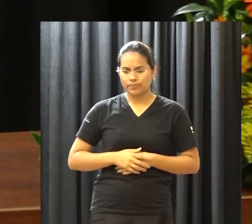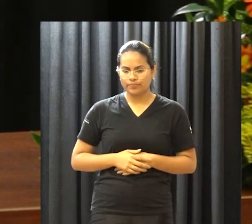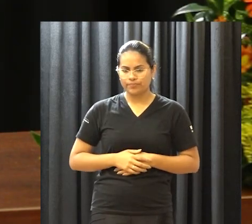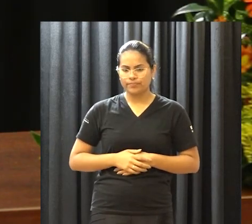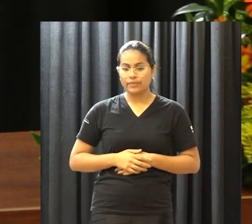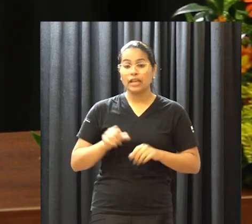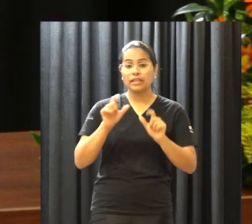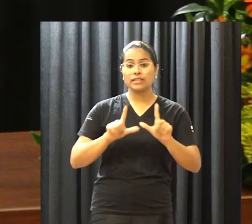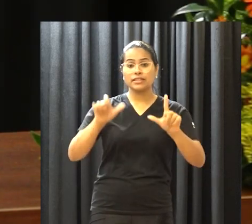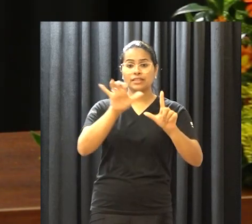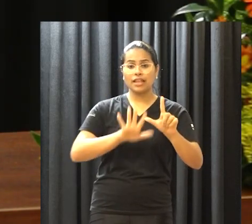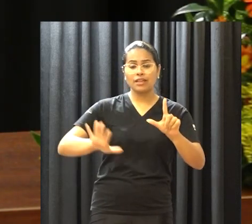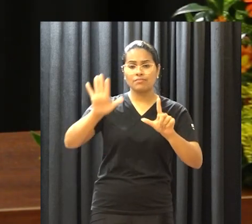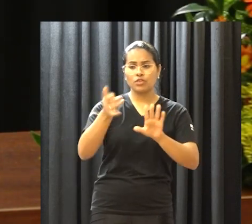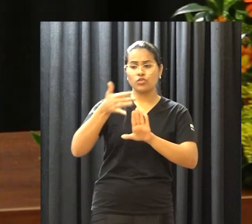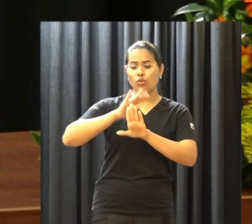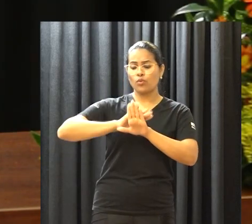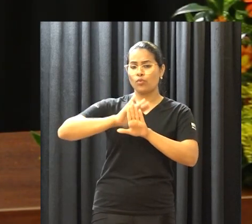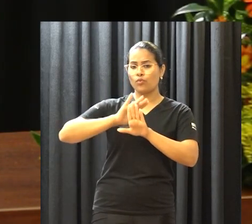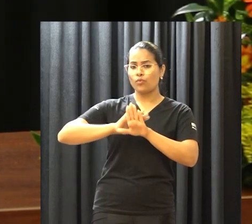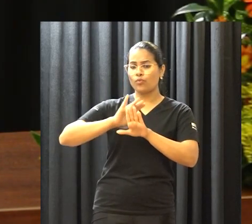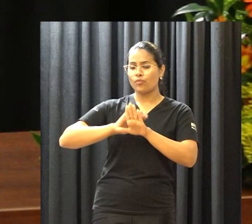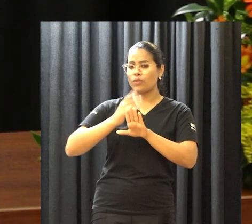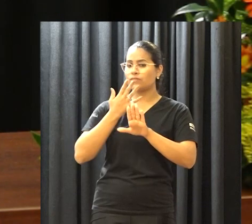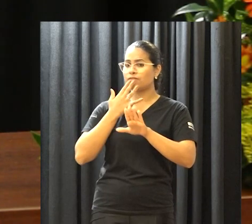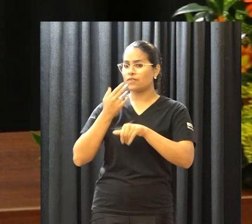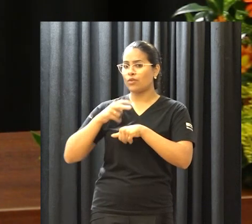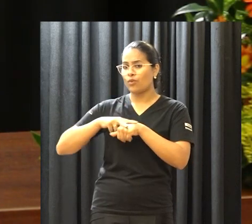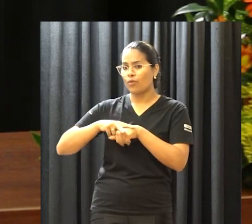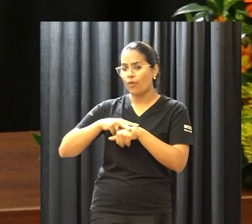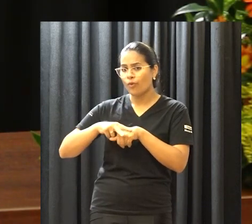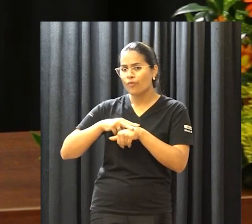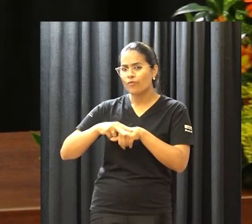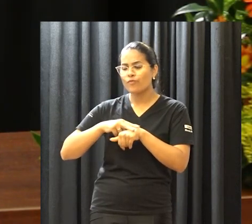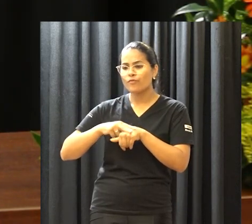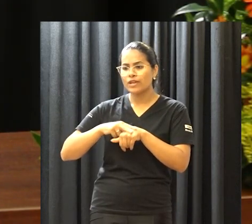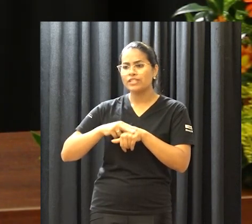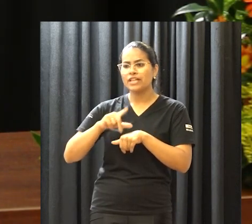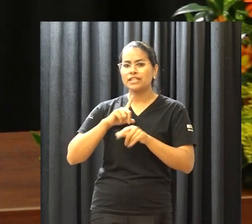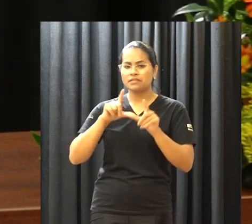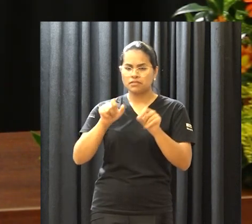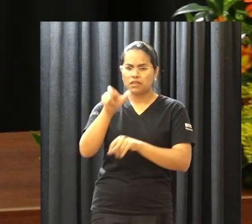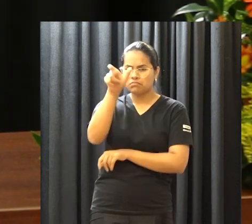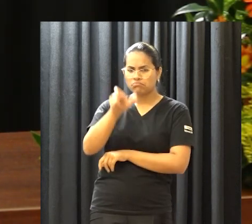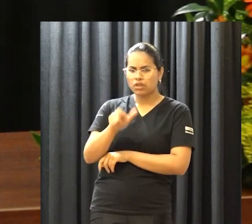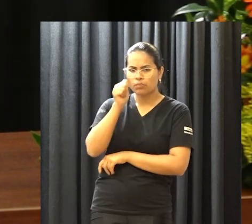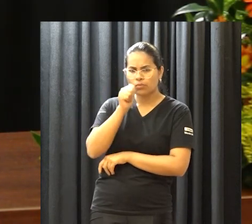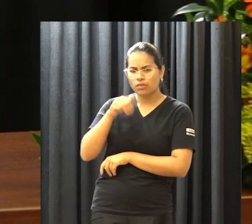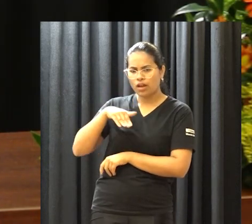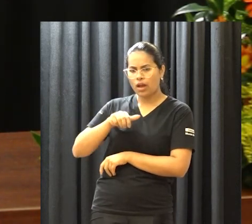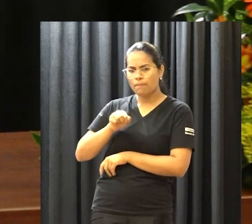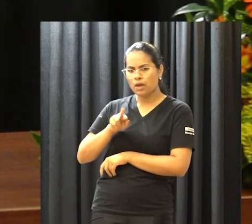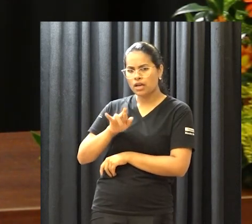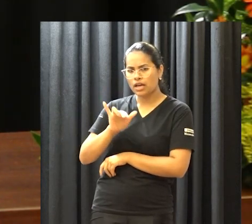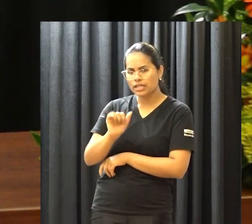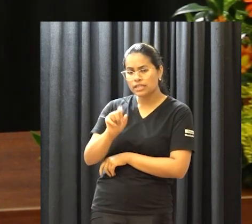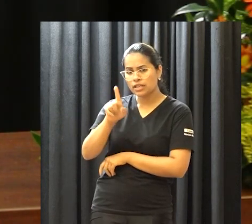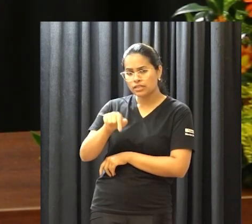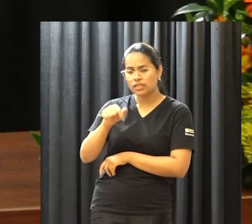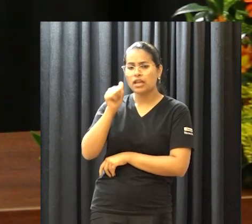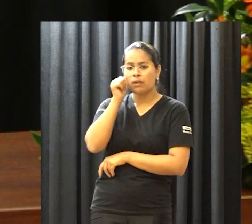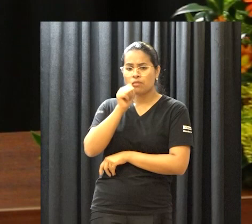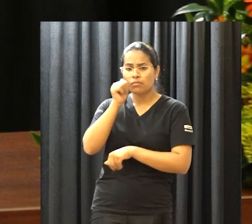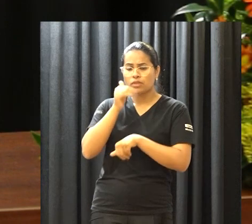verde. Logo na frente tem um desenho de uma das mulheres, que é a Maria, que é uma mulher branca, de